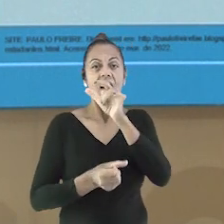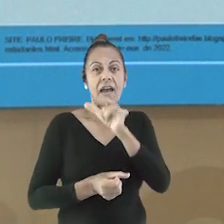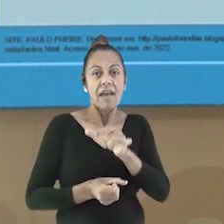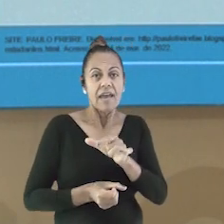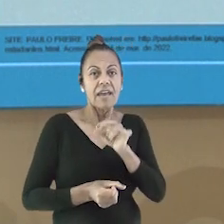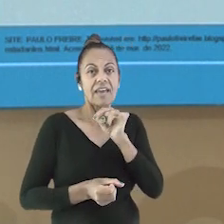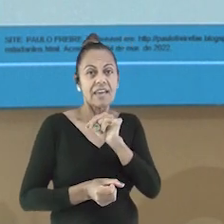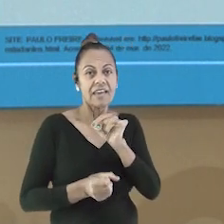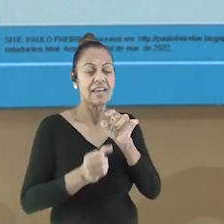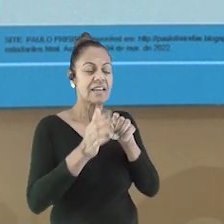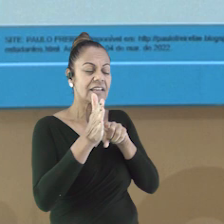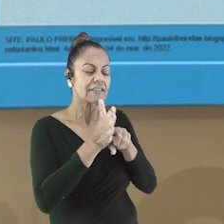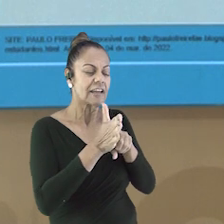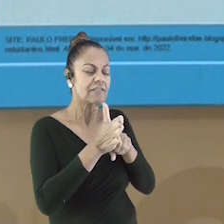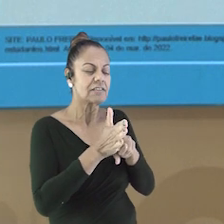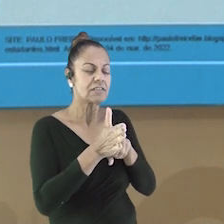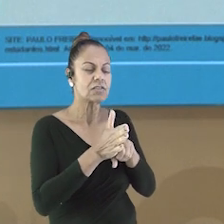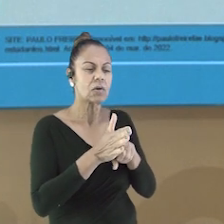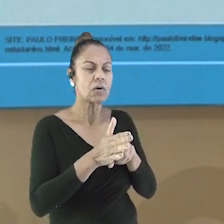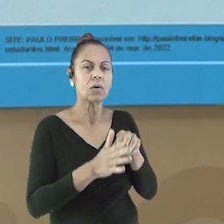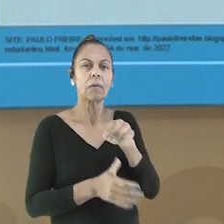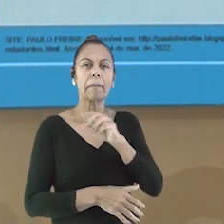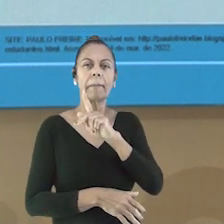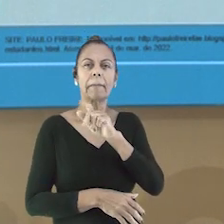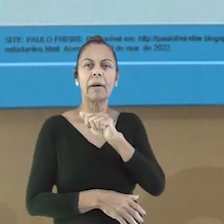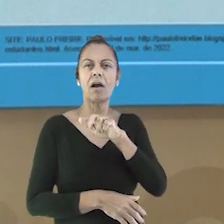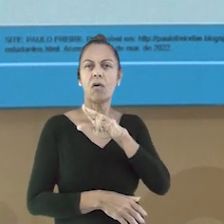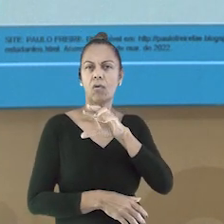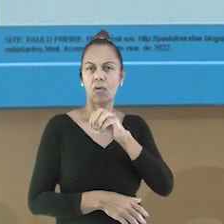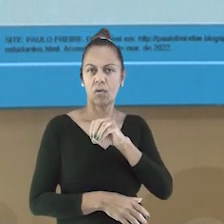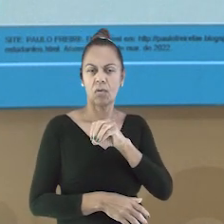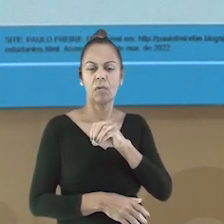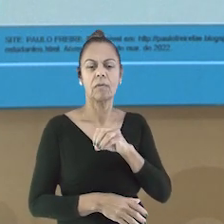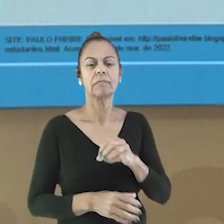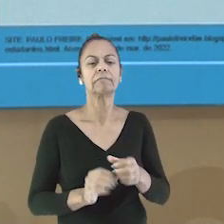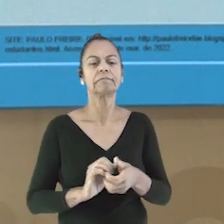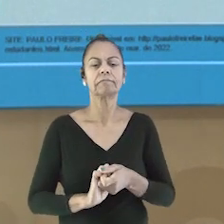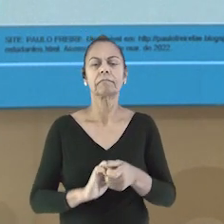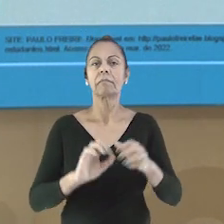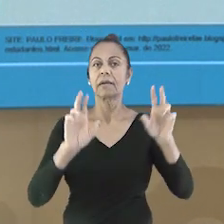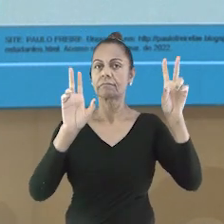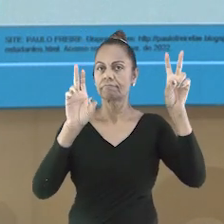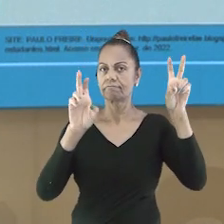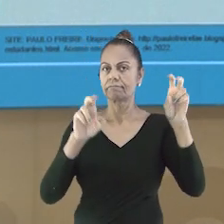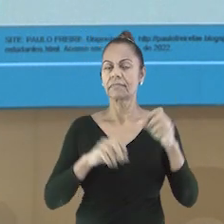foi ministrada pelo professor Paulo Freire e postada em seu blog.